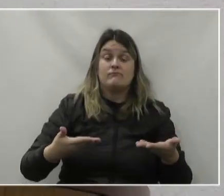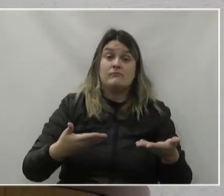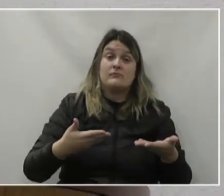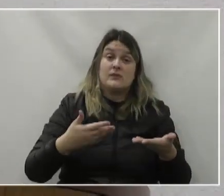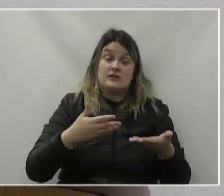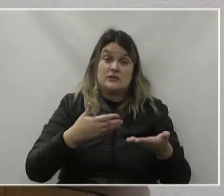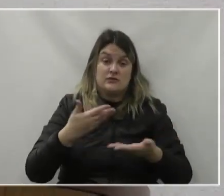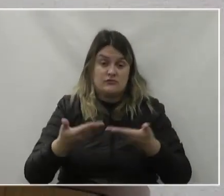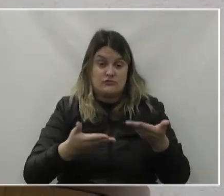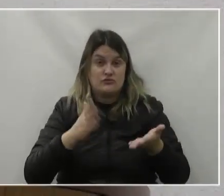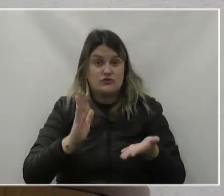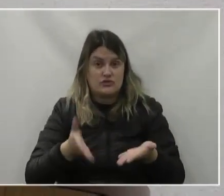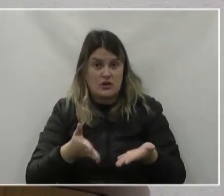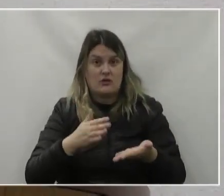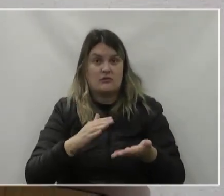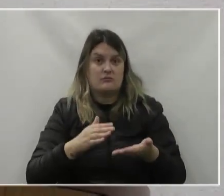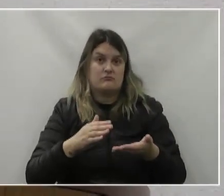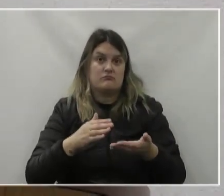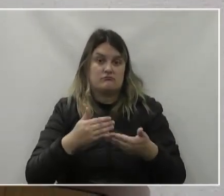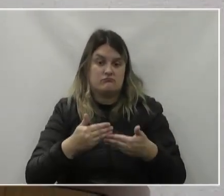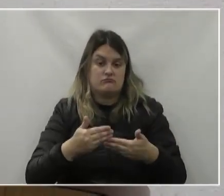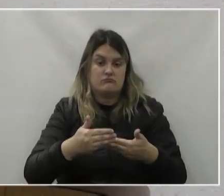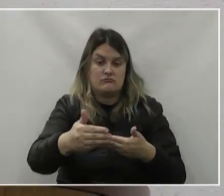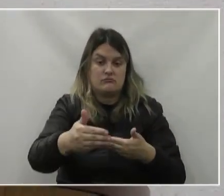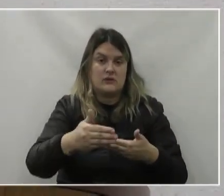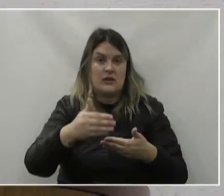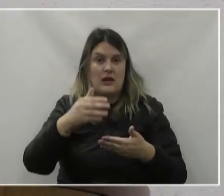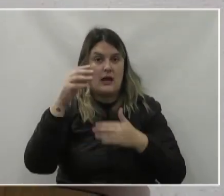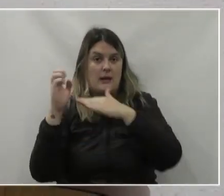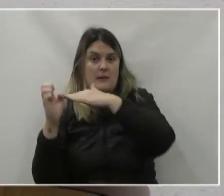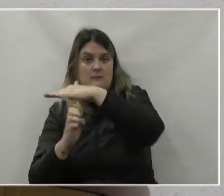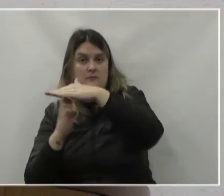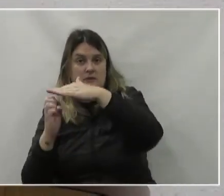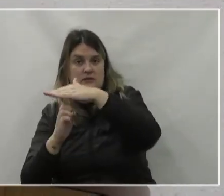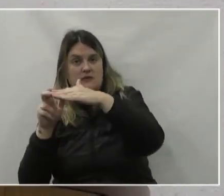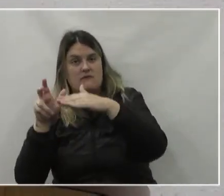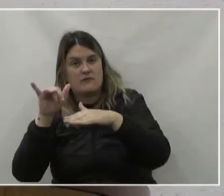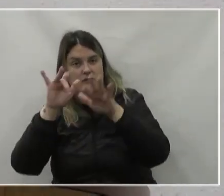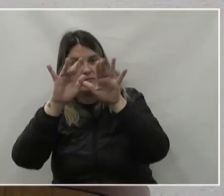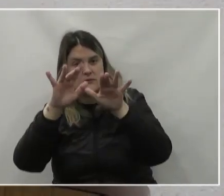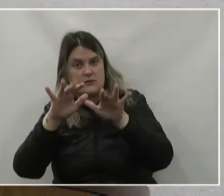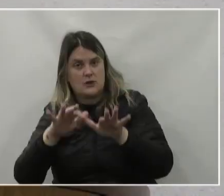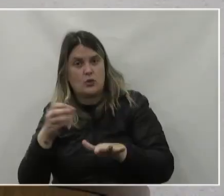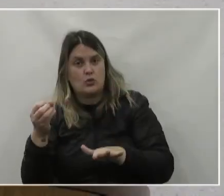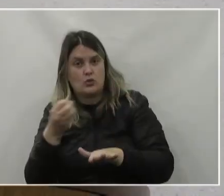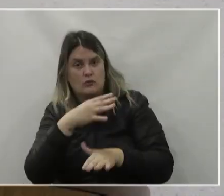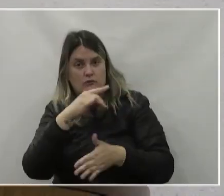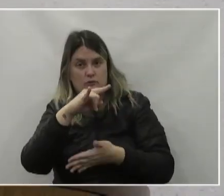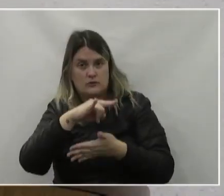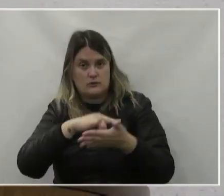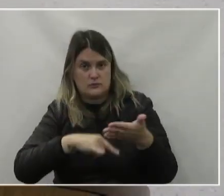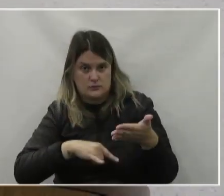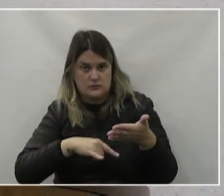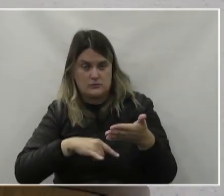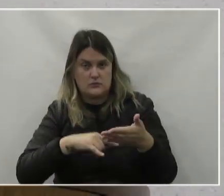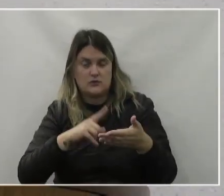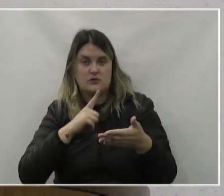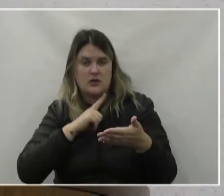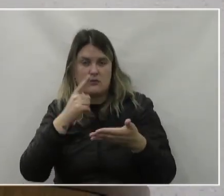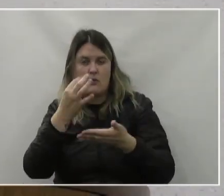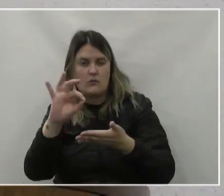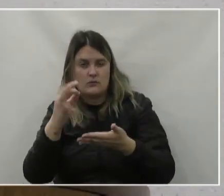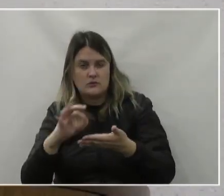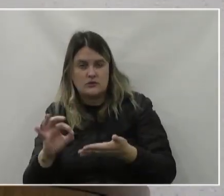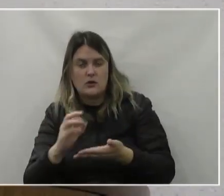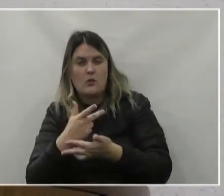bem adiantadas, está na fase de redação do termo, claro, corrigindo alguns outros fatores que também estavam colocados lá,